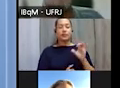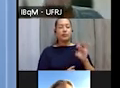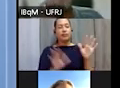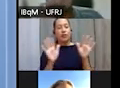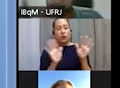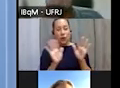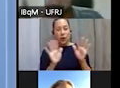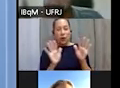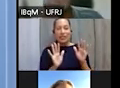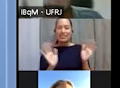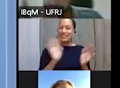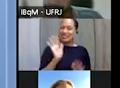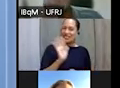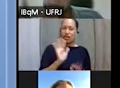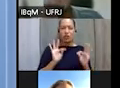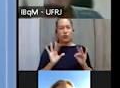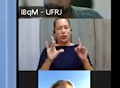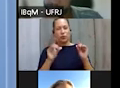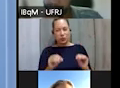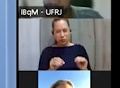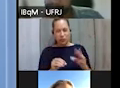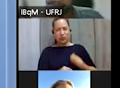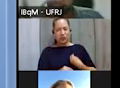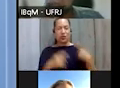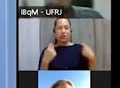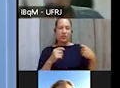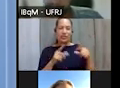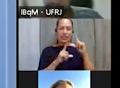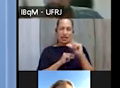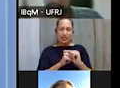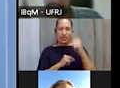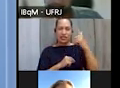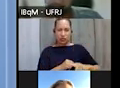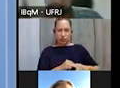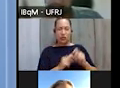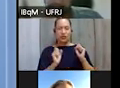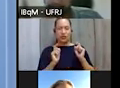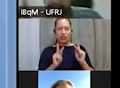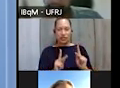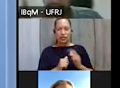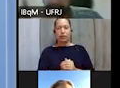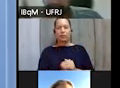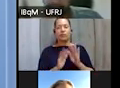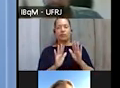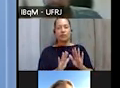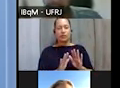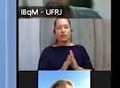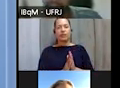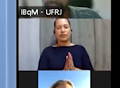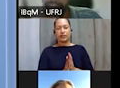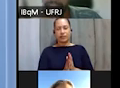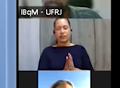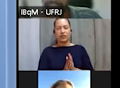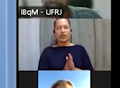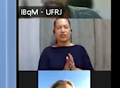um tchau aí também para todo mundo. Eu vou ter que sair de novo, tá bom, Dani? Mas já mandei mensagem para o Samuel, tá bom? Tá